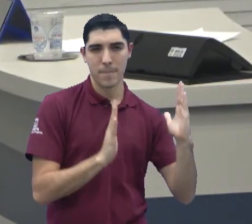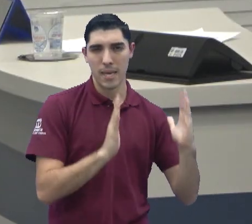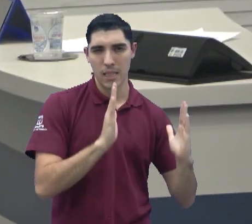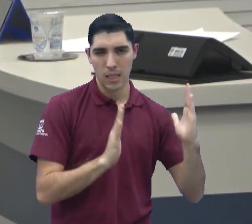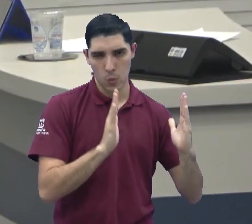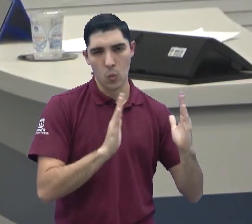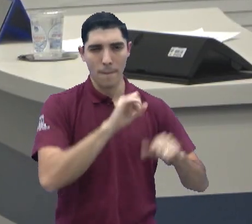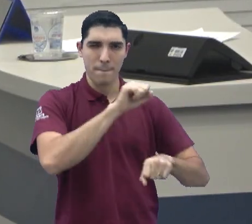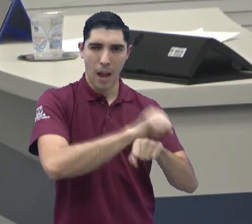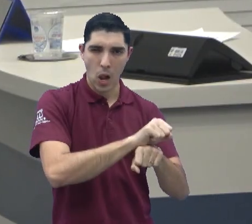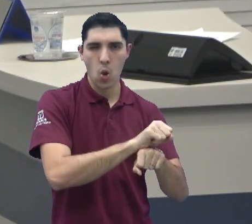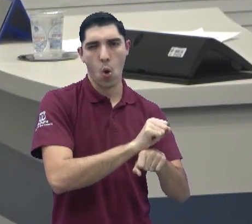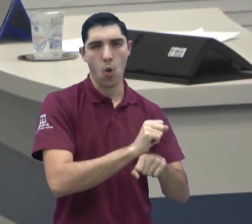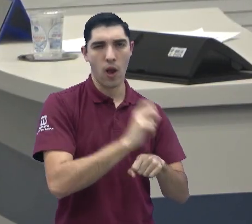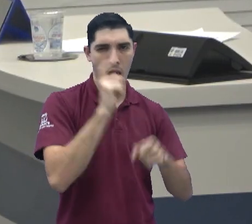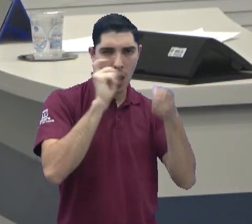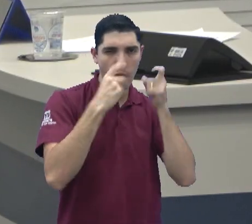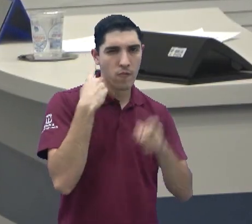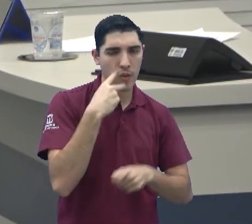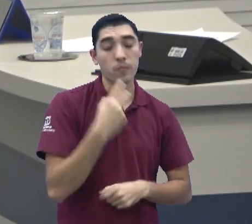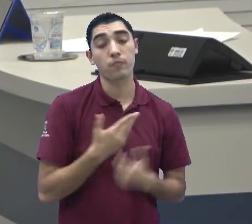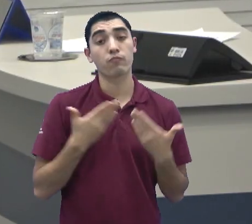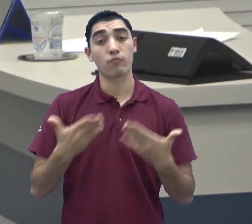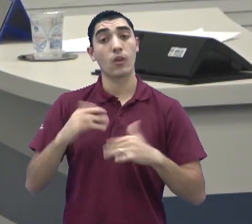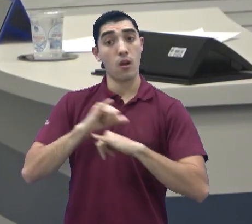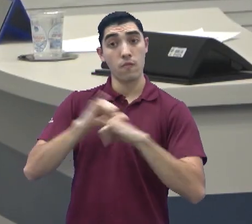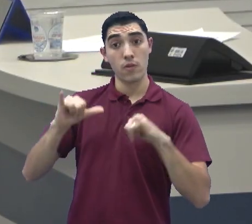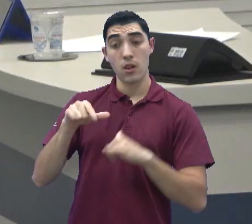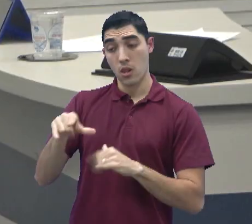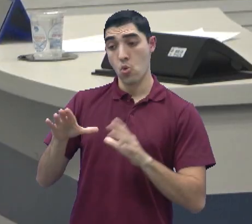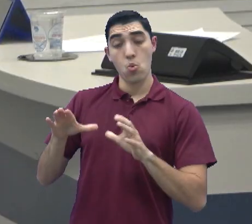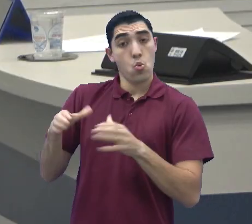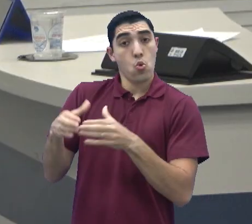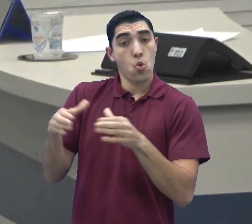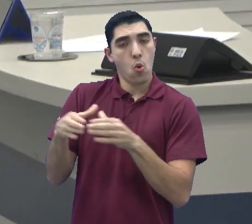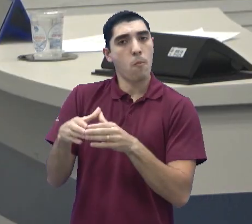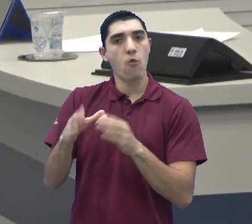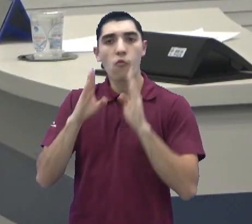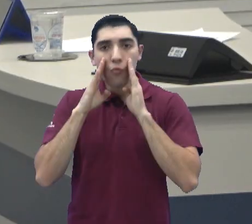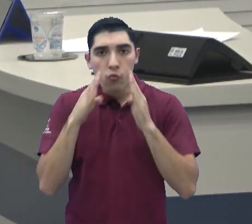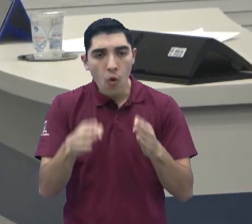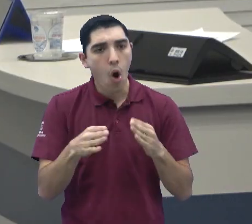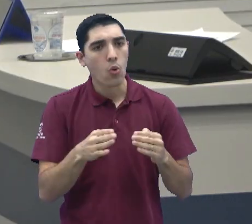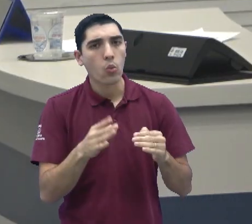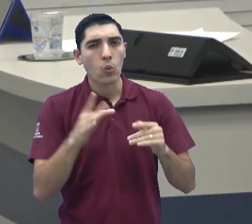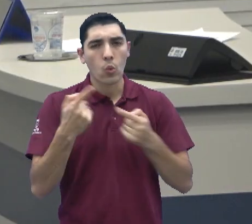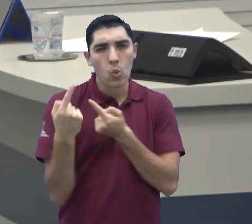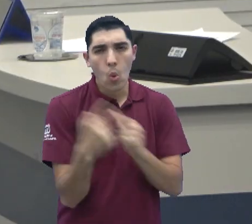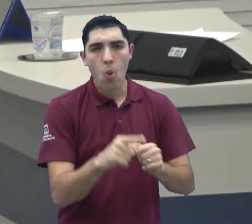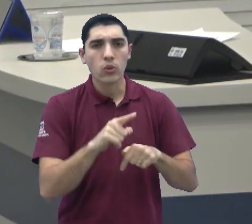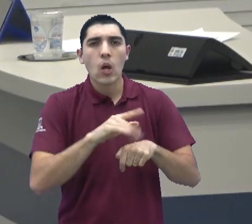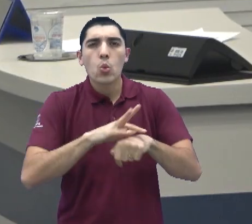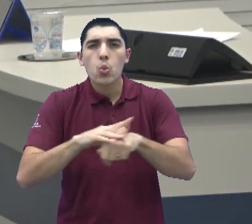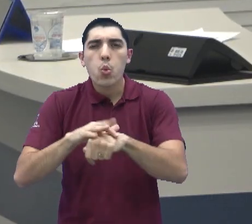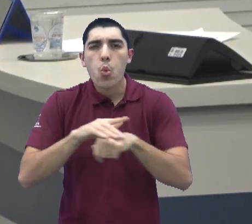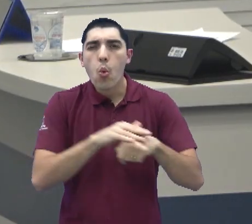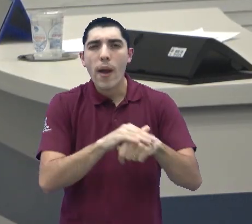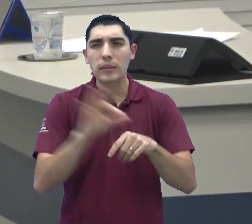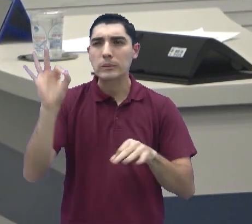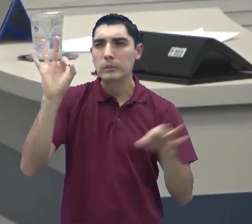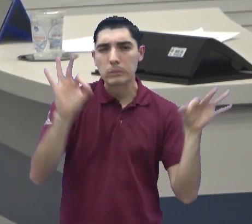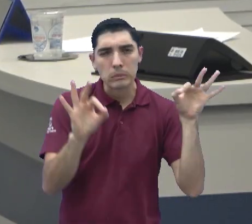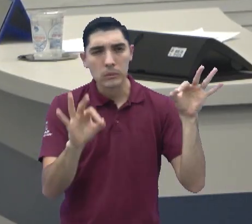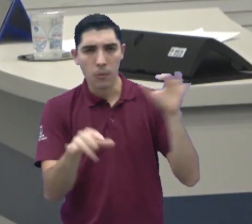aqui dos agentes comunitários de endemia e os agentes comunitários de saúde do nosso município de São José dos Campos. Eles